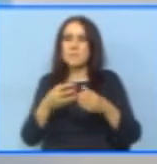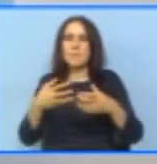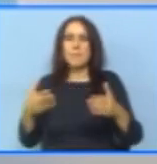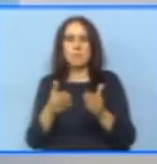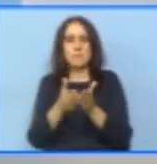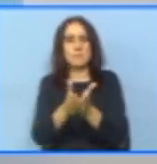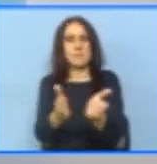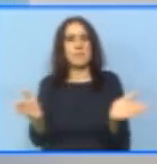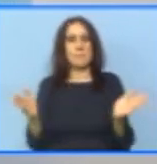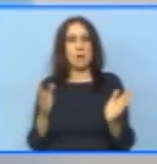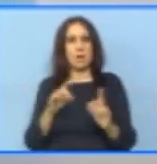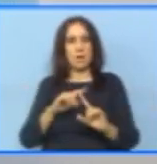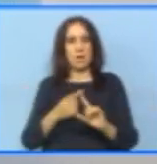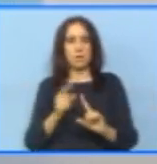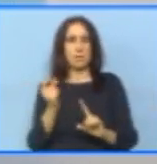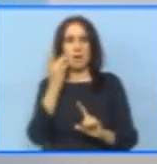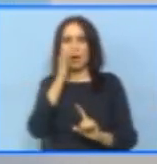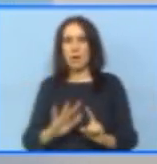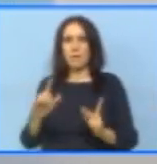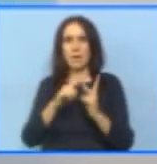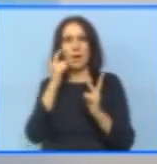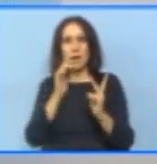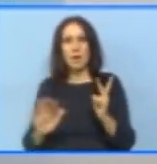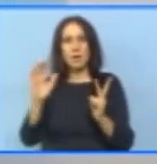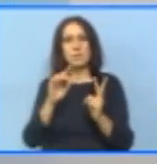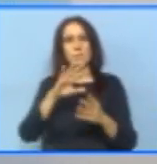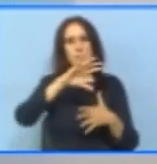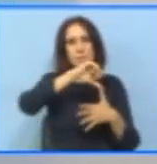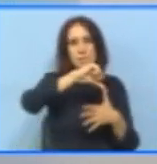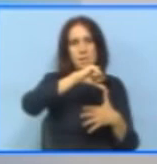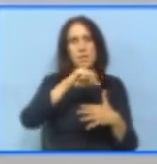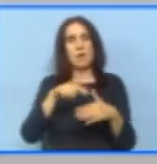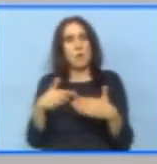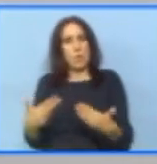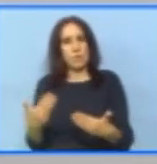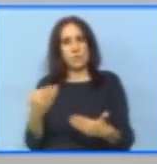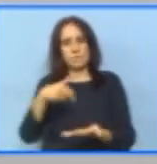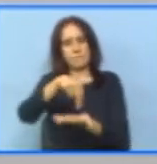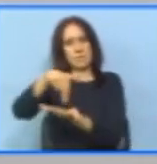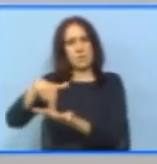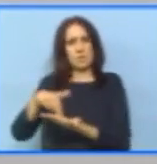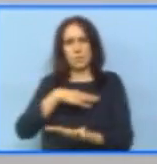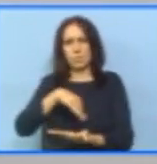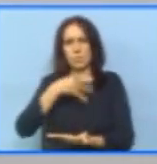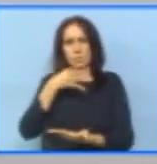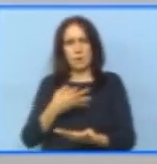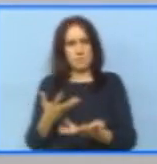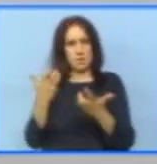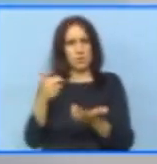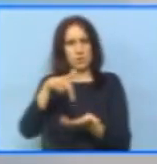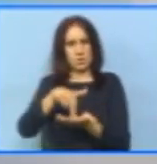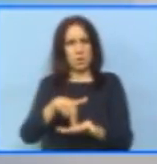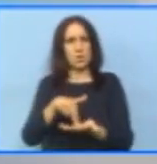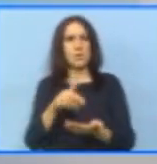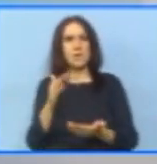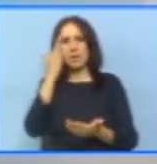anos, primeiro para a África, a Ásia e depois a América Latina, e hoje estamos de facto presentes em todo o mundo e queremos estar. Os